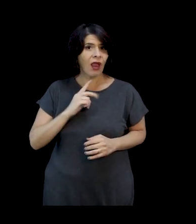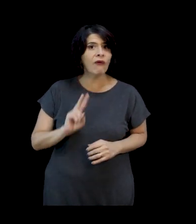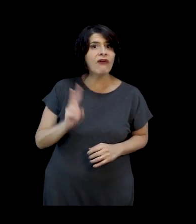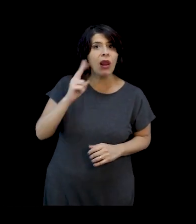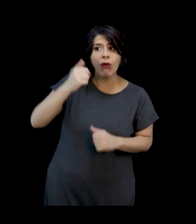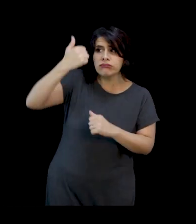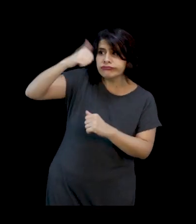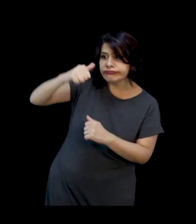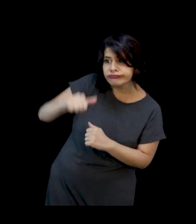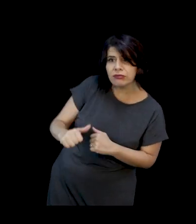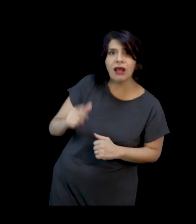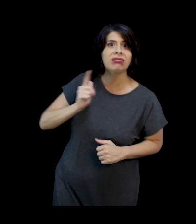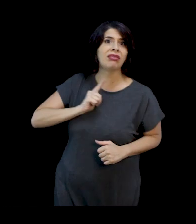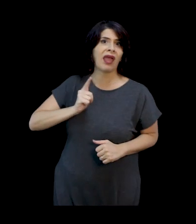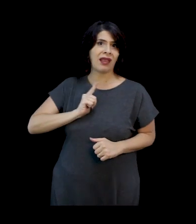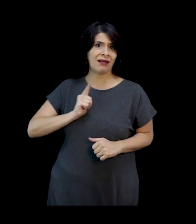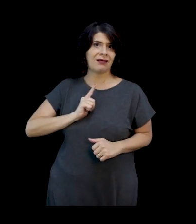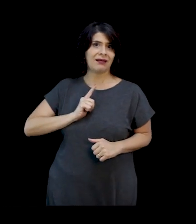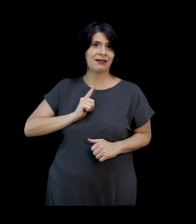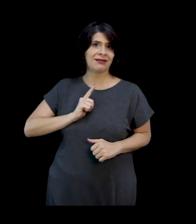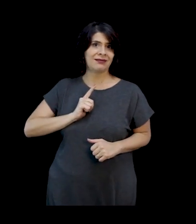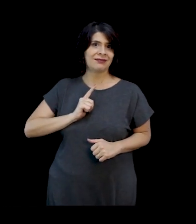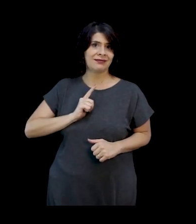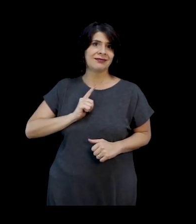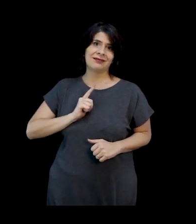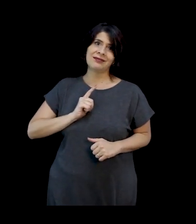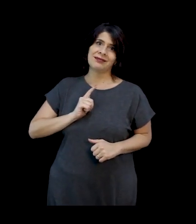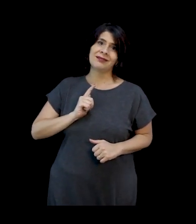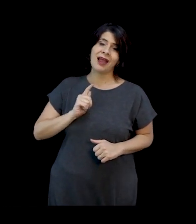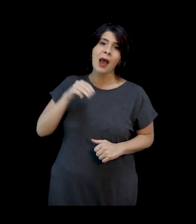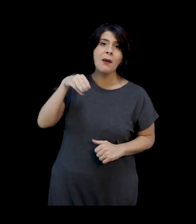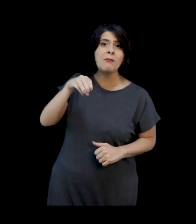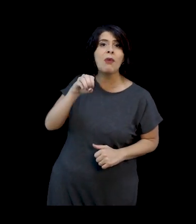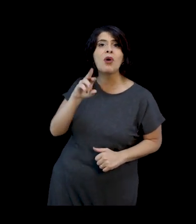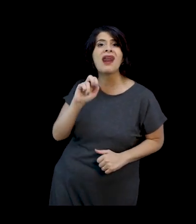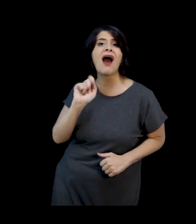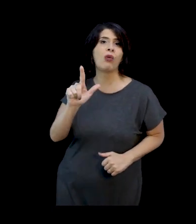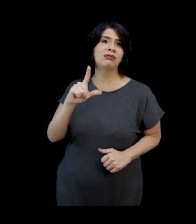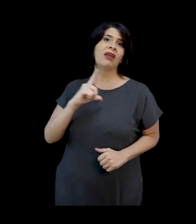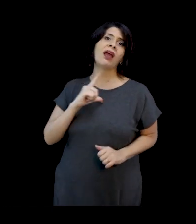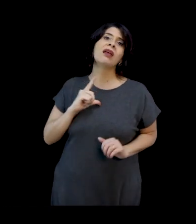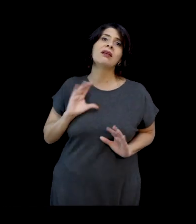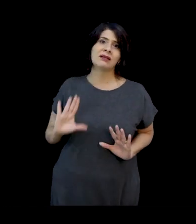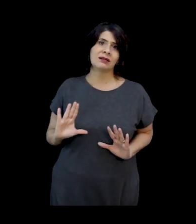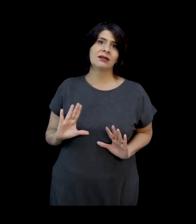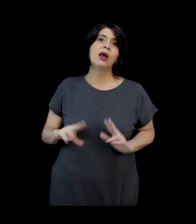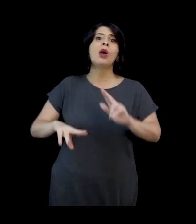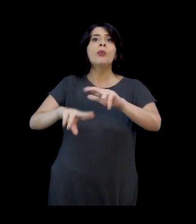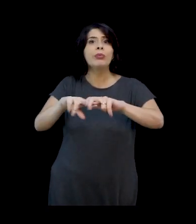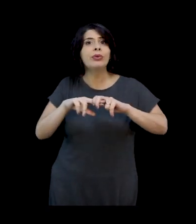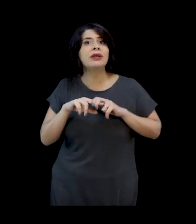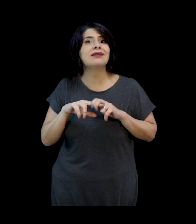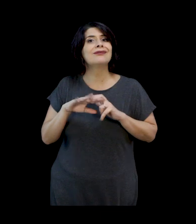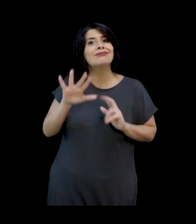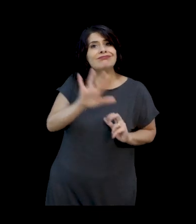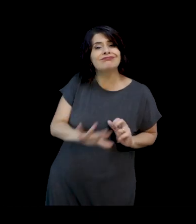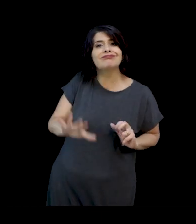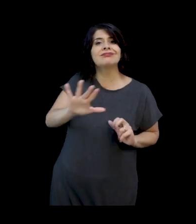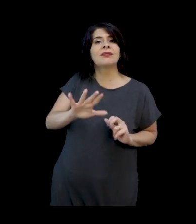existe um valor moral em toda a produção cultural, necessariamente porque ele parte de